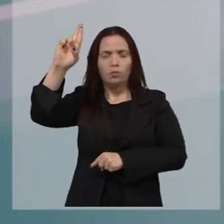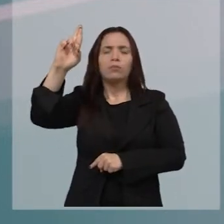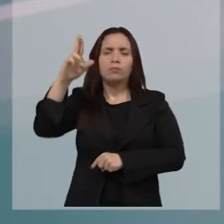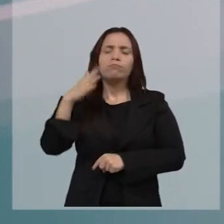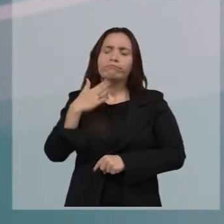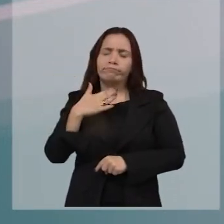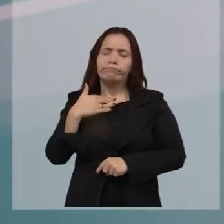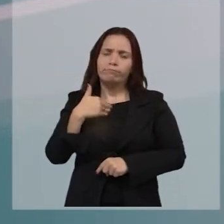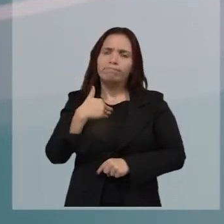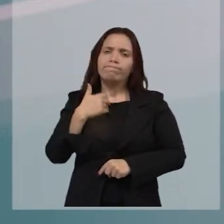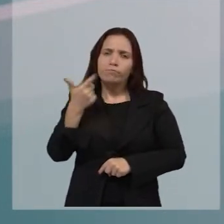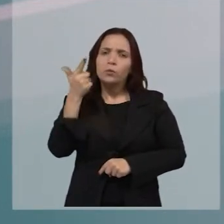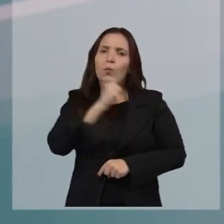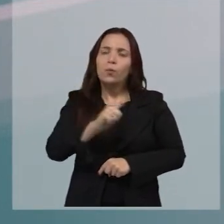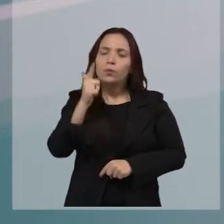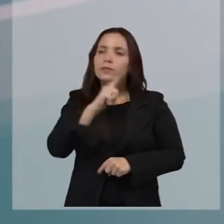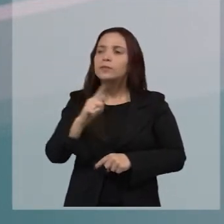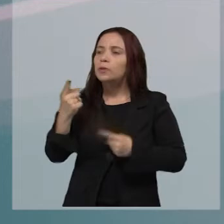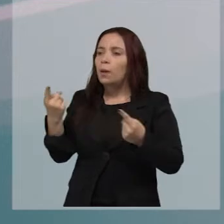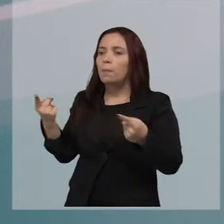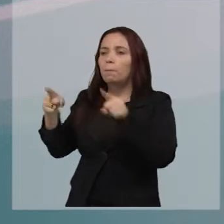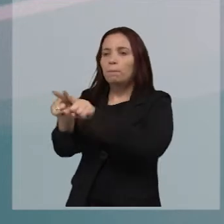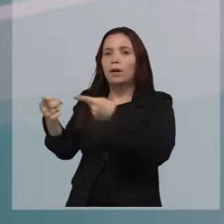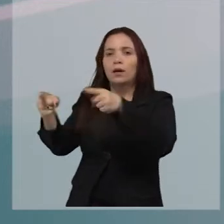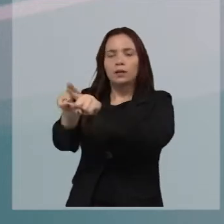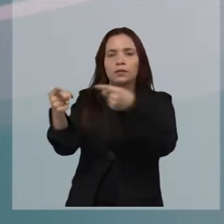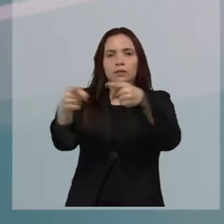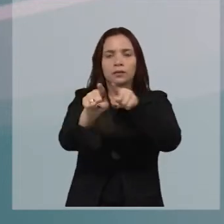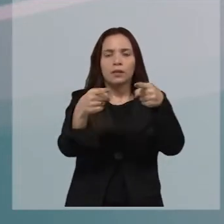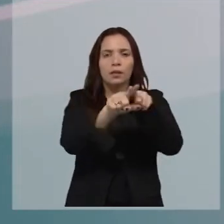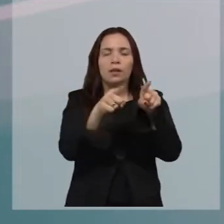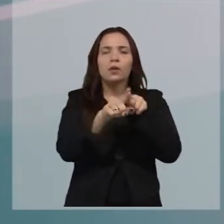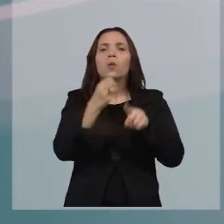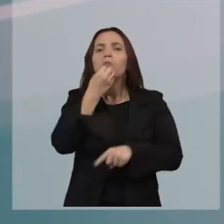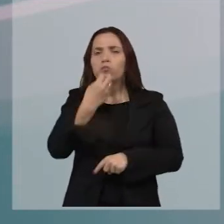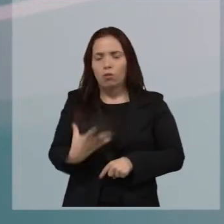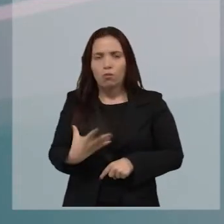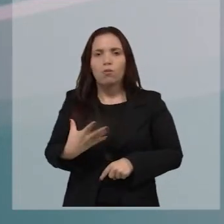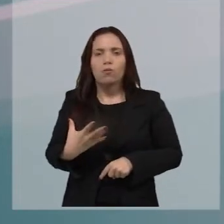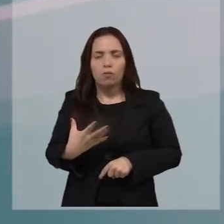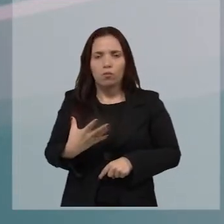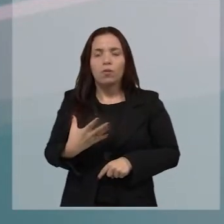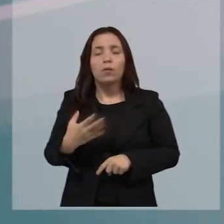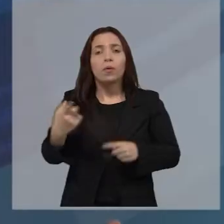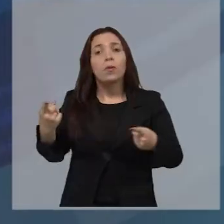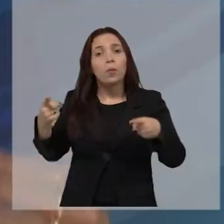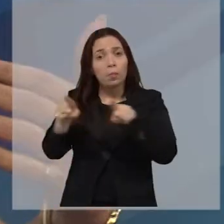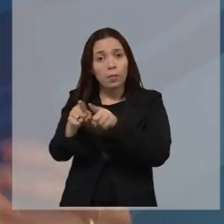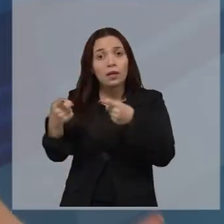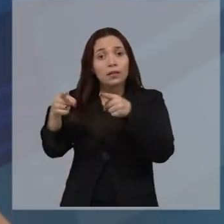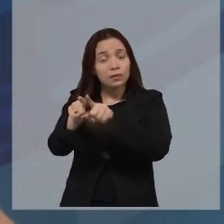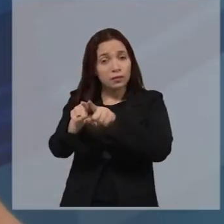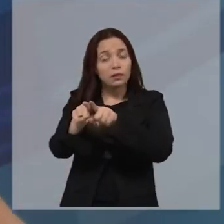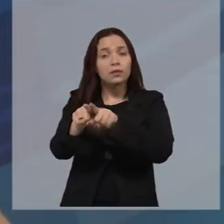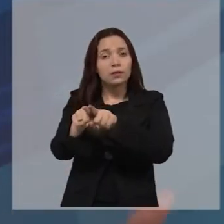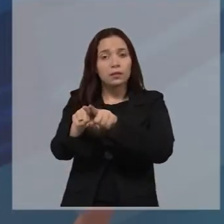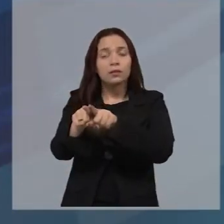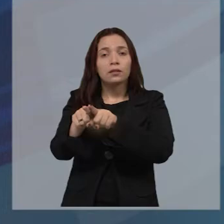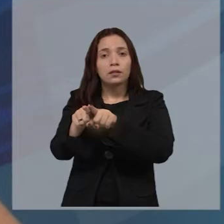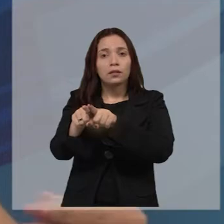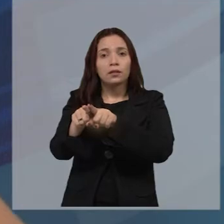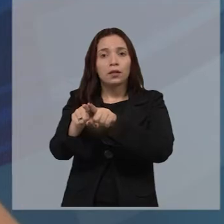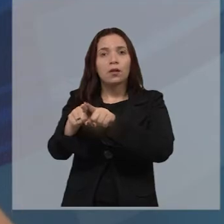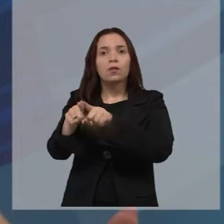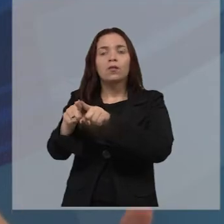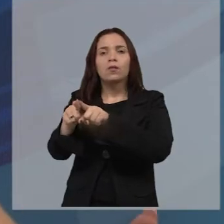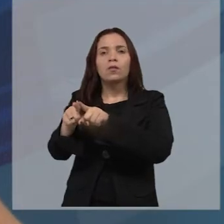Imelda, eu tenho conseguido bons parceiros da sociedade, parceiros que eu digo de ir lá, né?